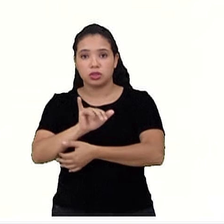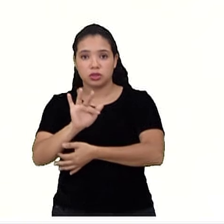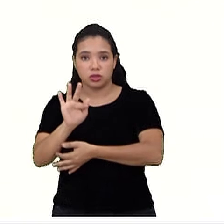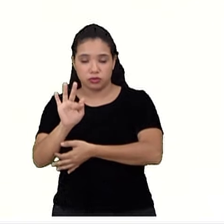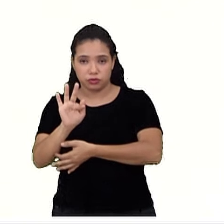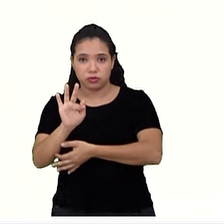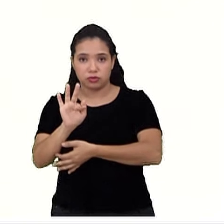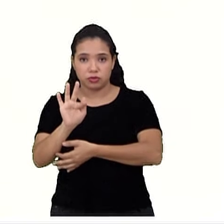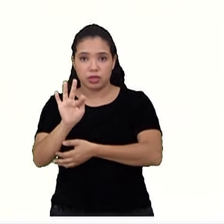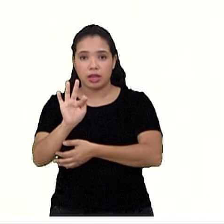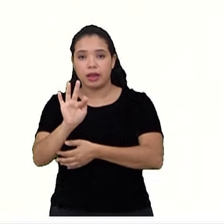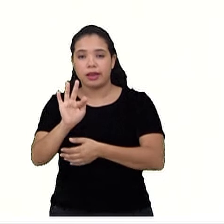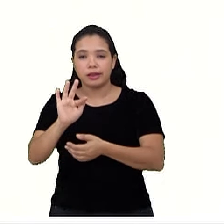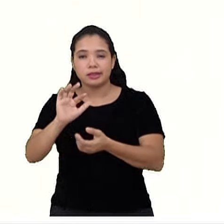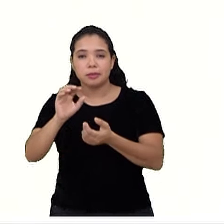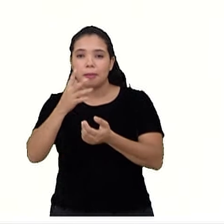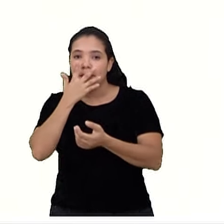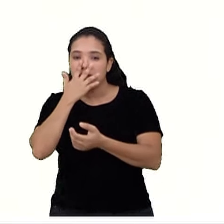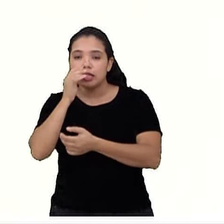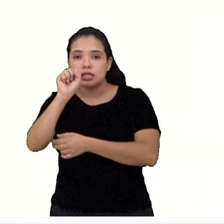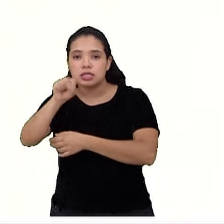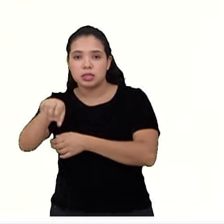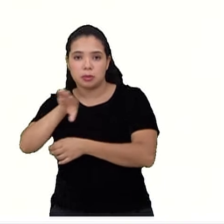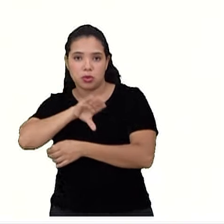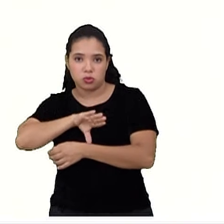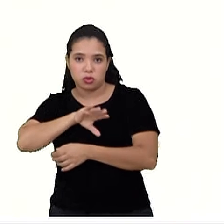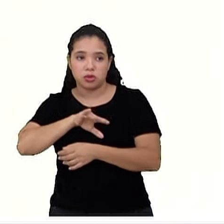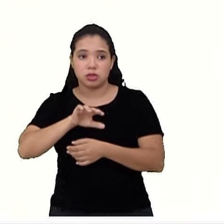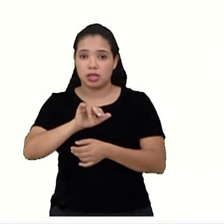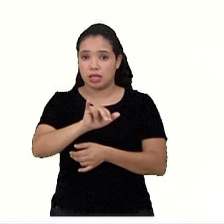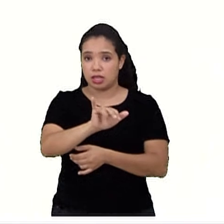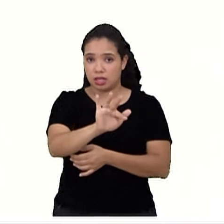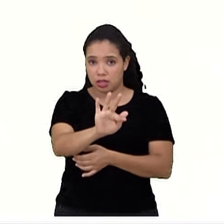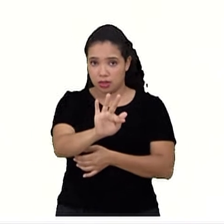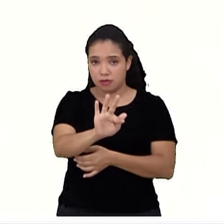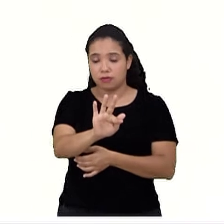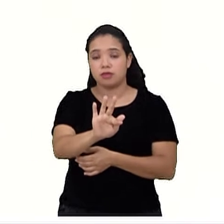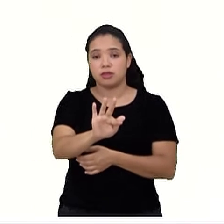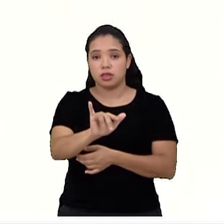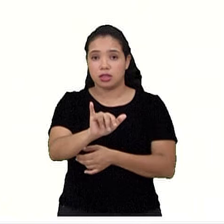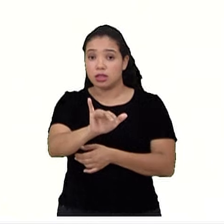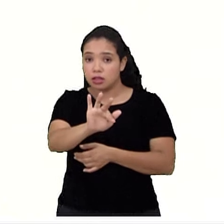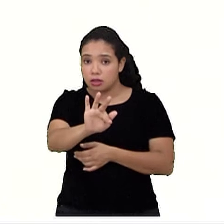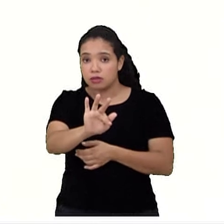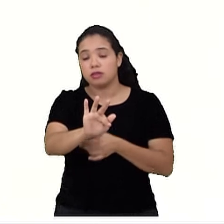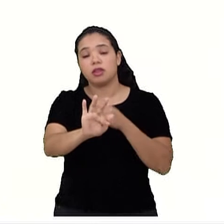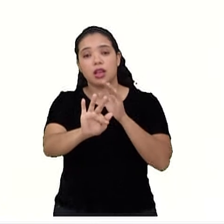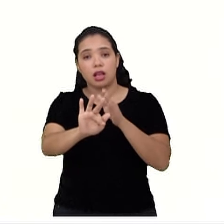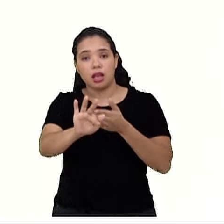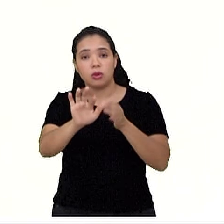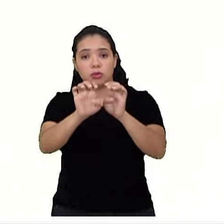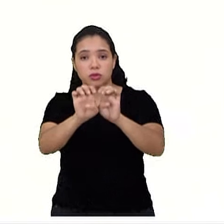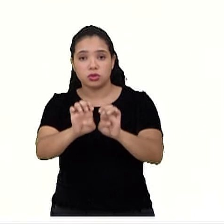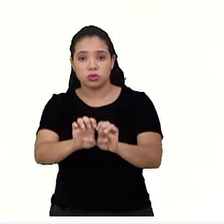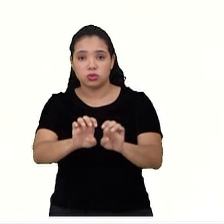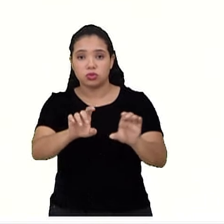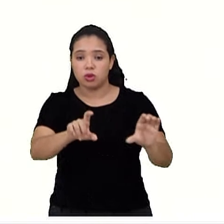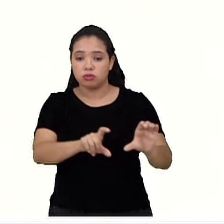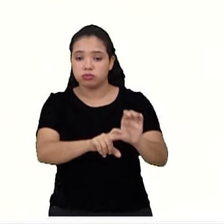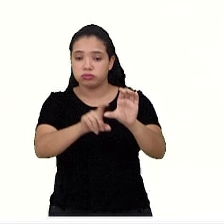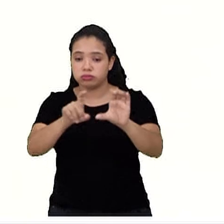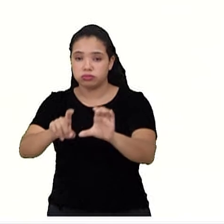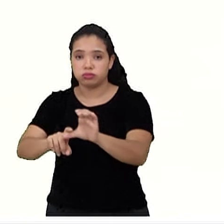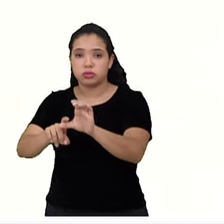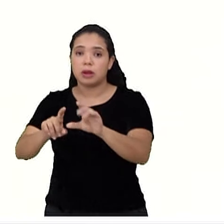uma frase começando com if, você já sabe que se trata de uma estrutura condicional, mas